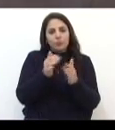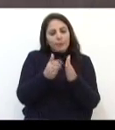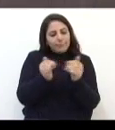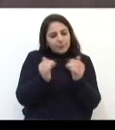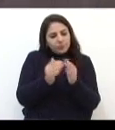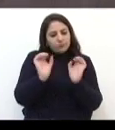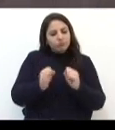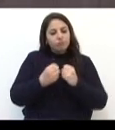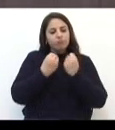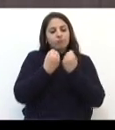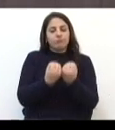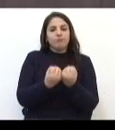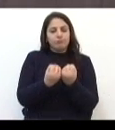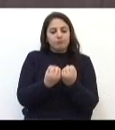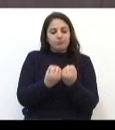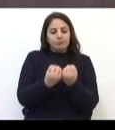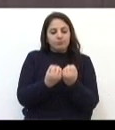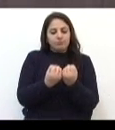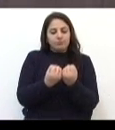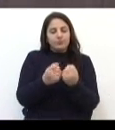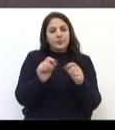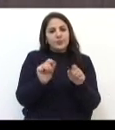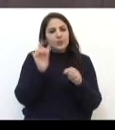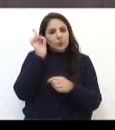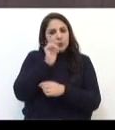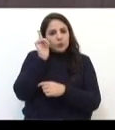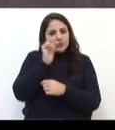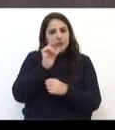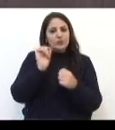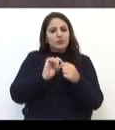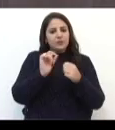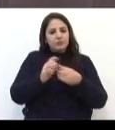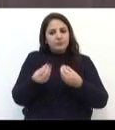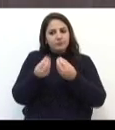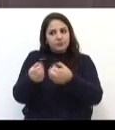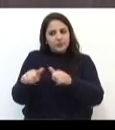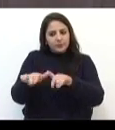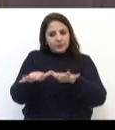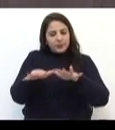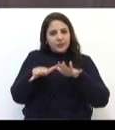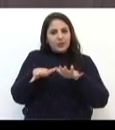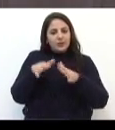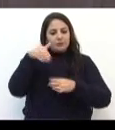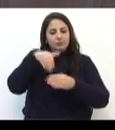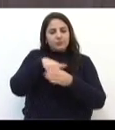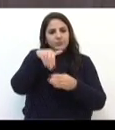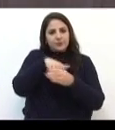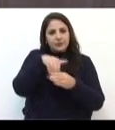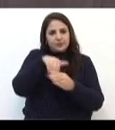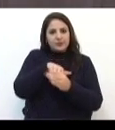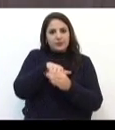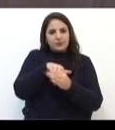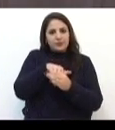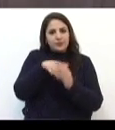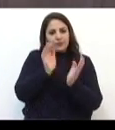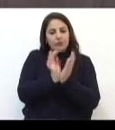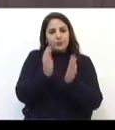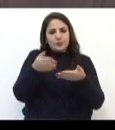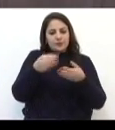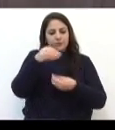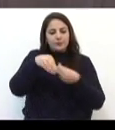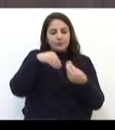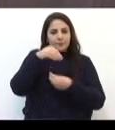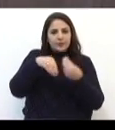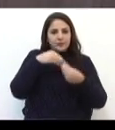para pedir, reforçar, que seja encaminhado para o plenário a votação da Frente